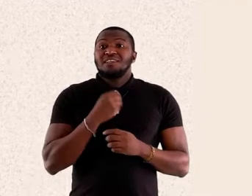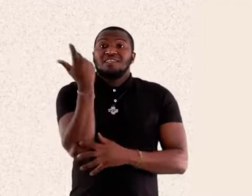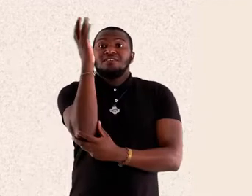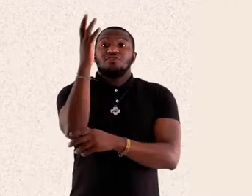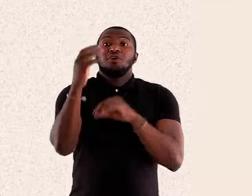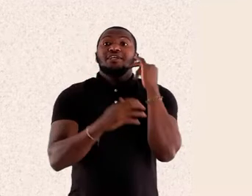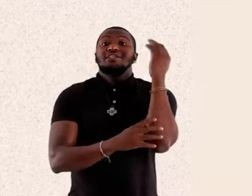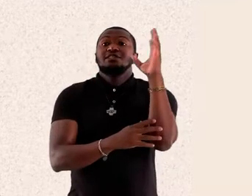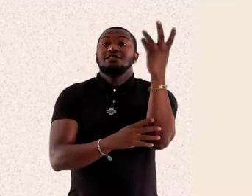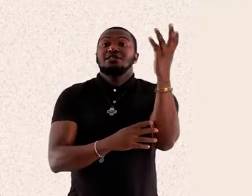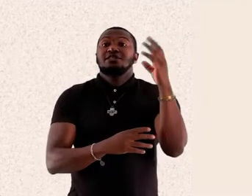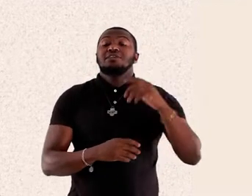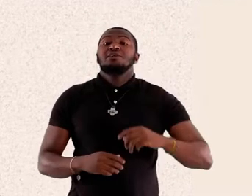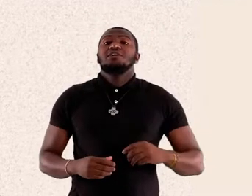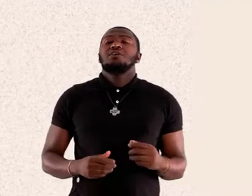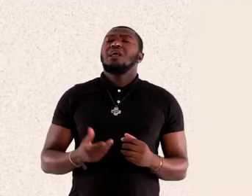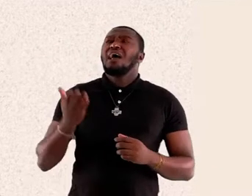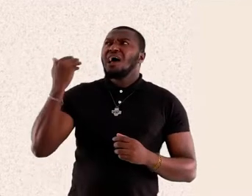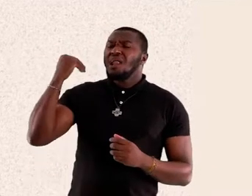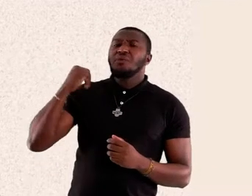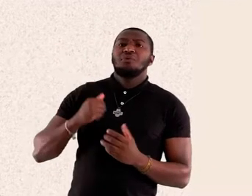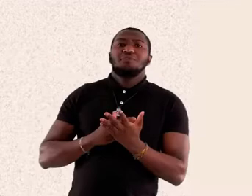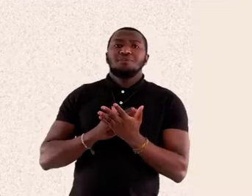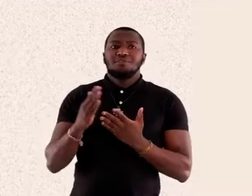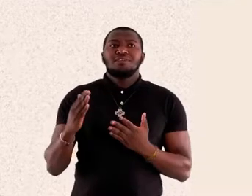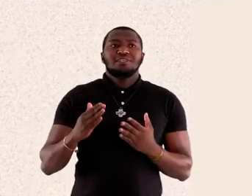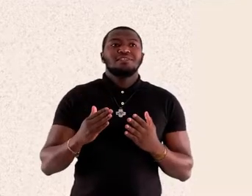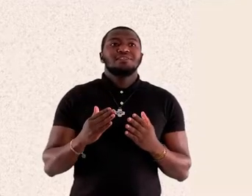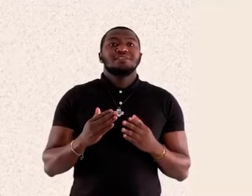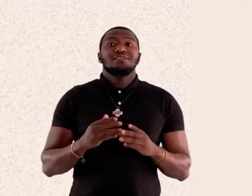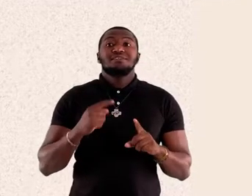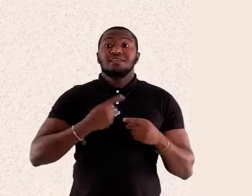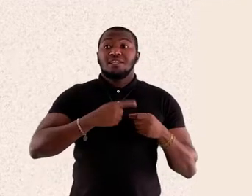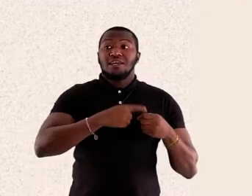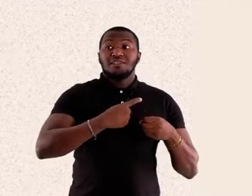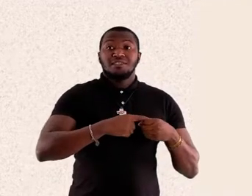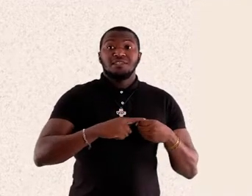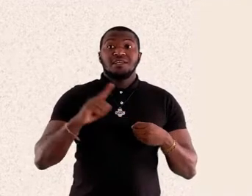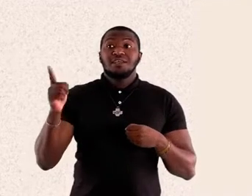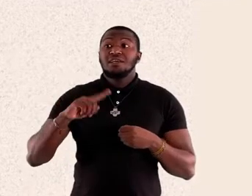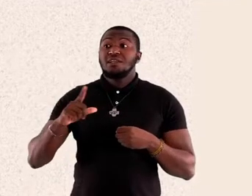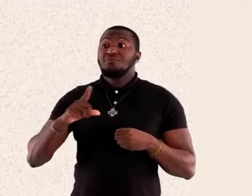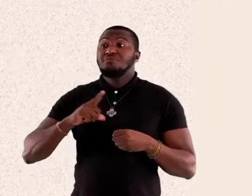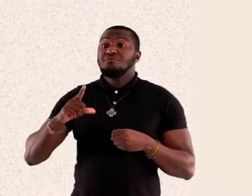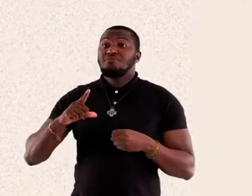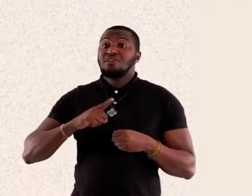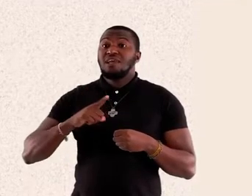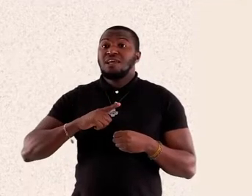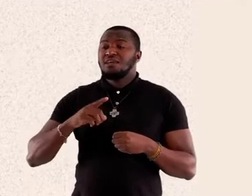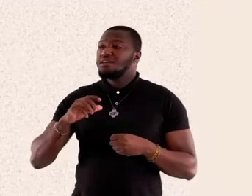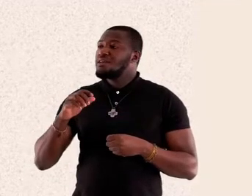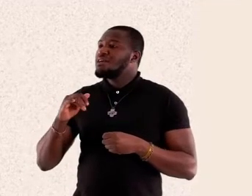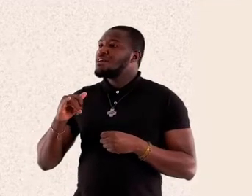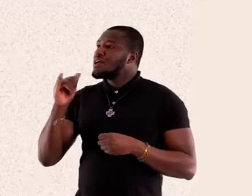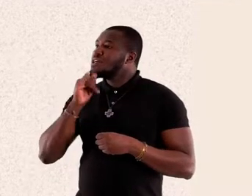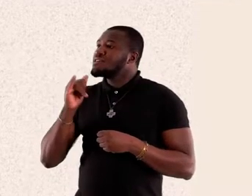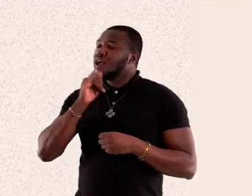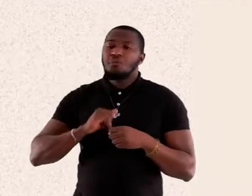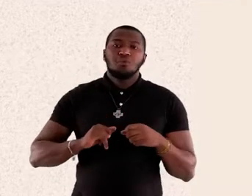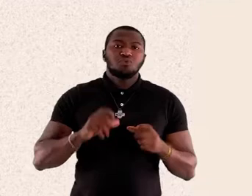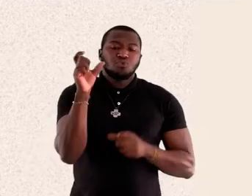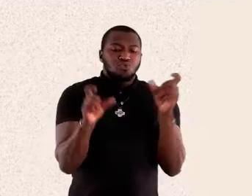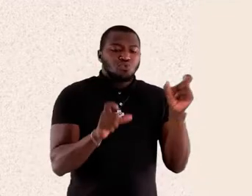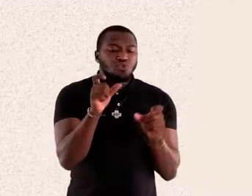a fundação de Roma ali mas que e que não tem exemplos humanos aí Eu não aprendo a ser humano